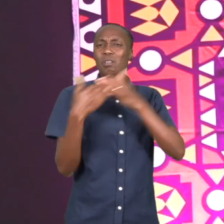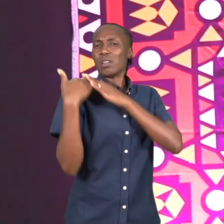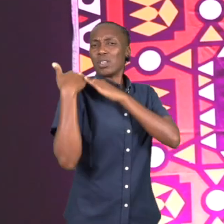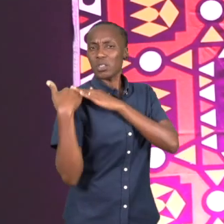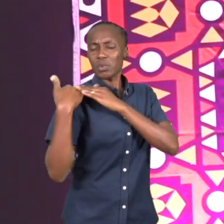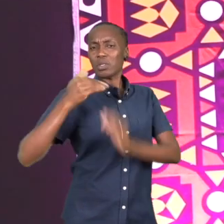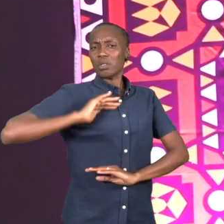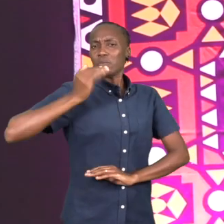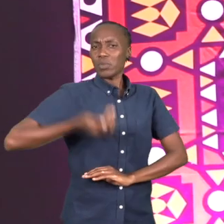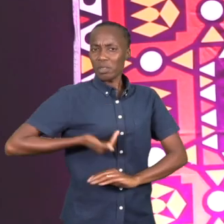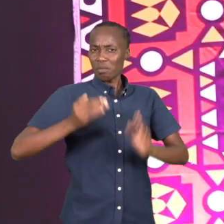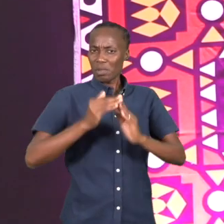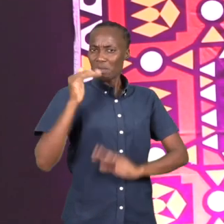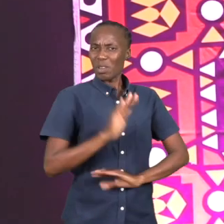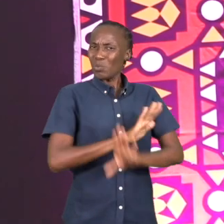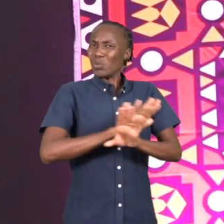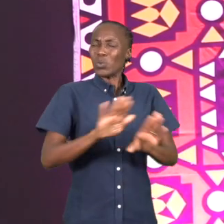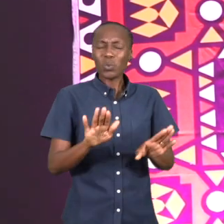casa?